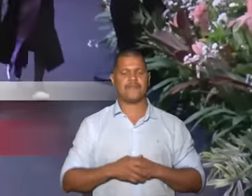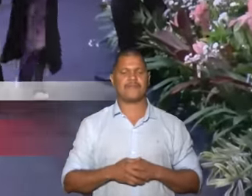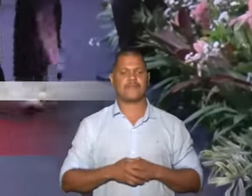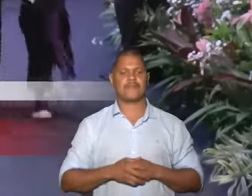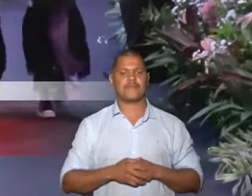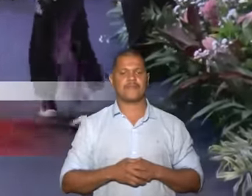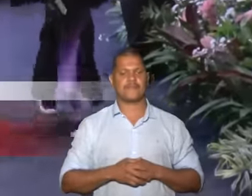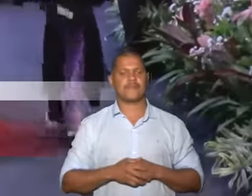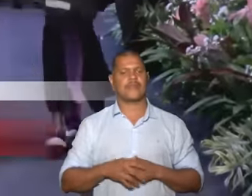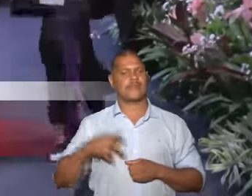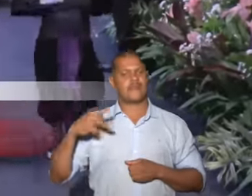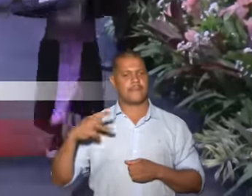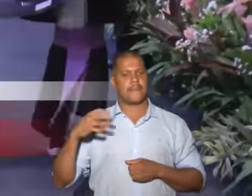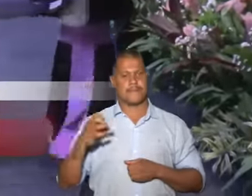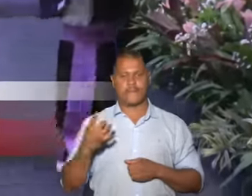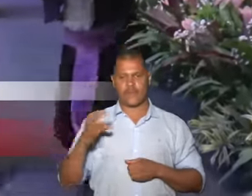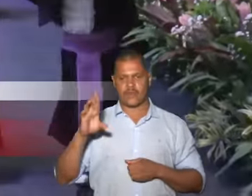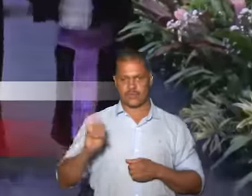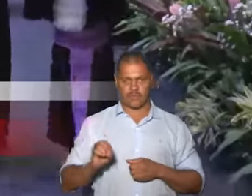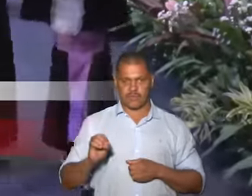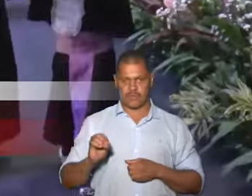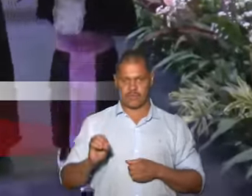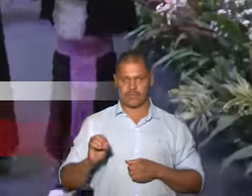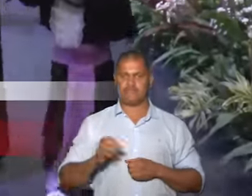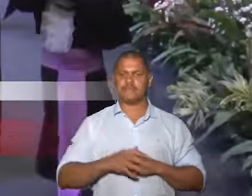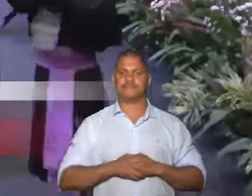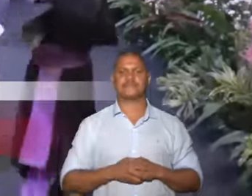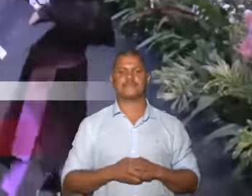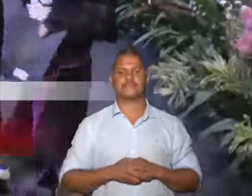Pedro Watanabe Shibata,